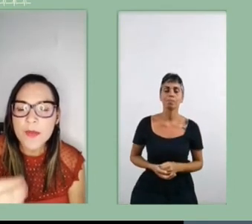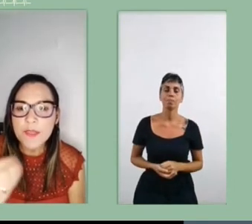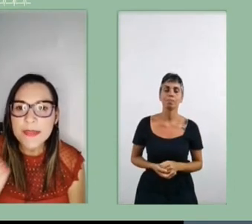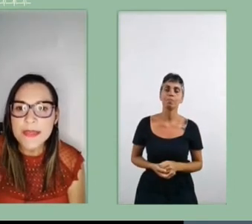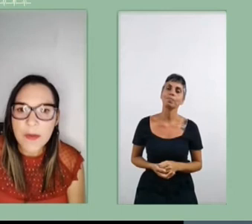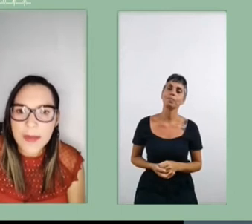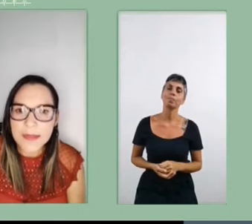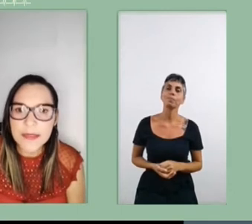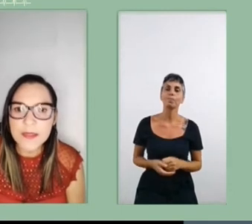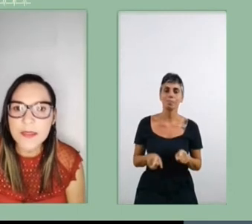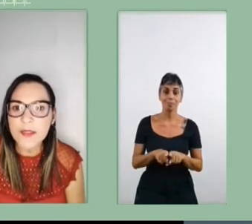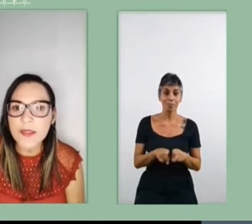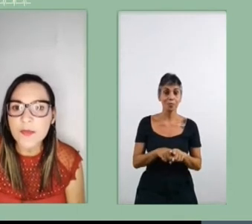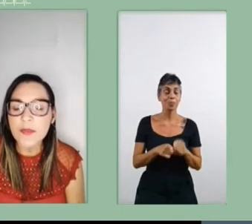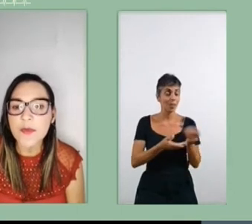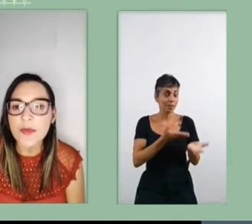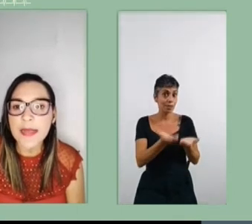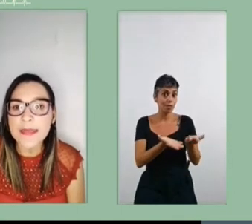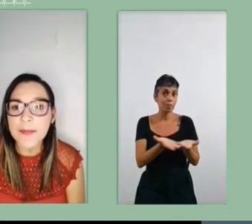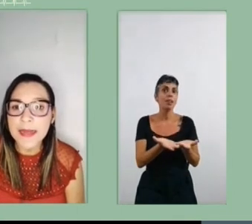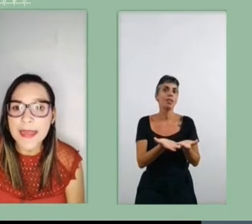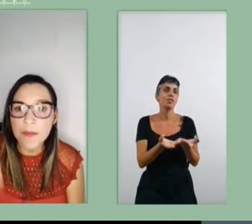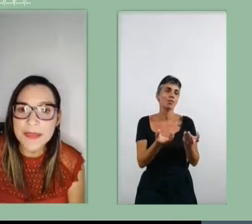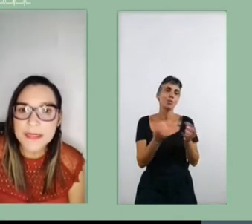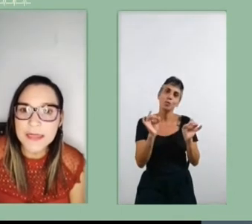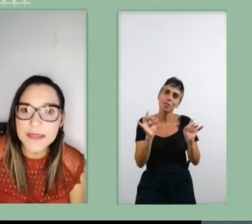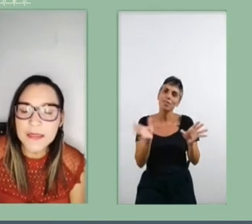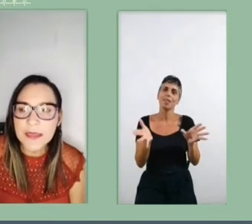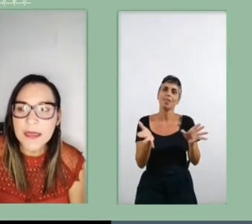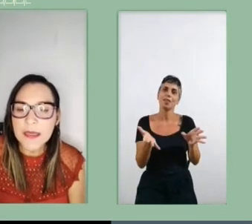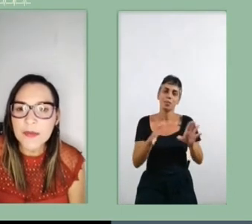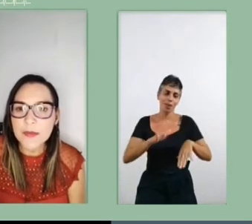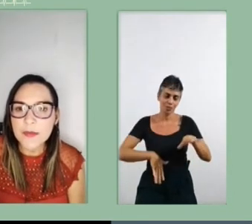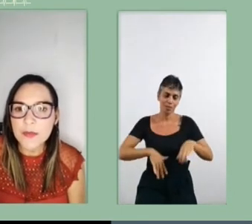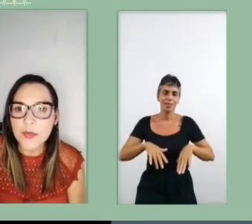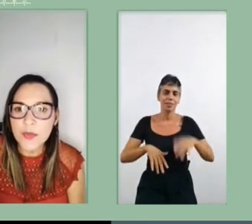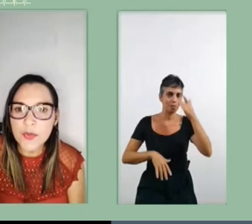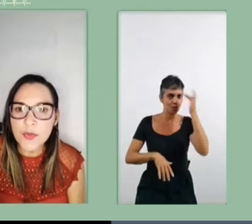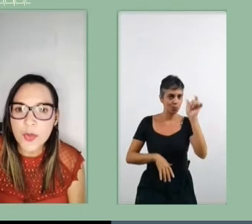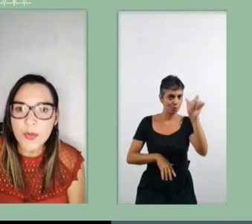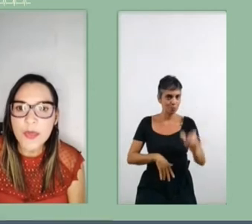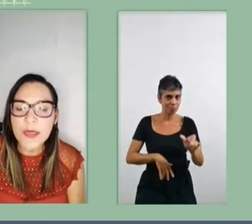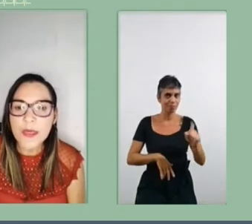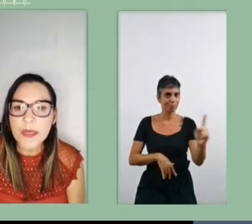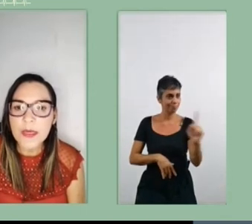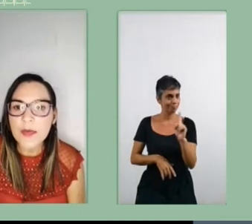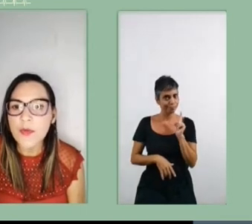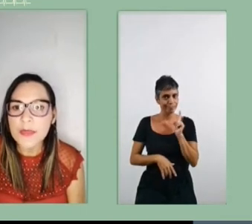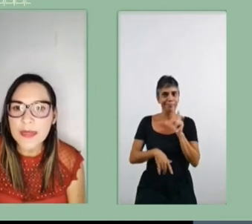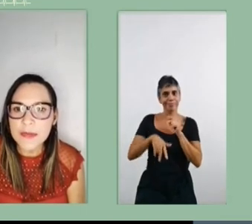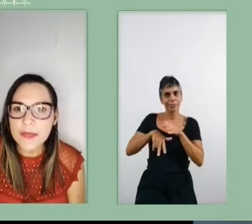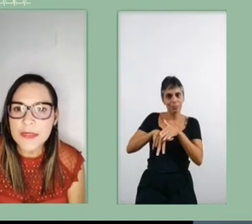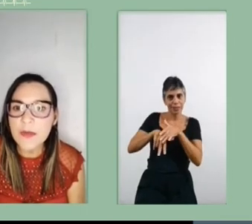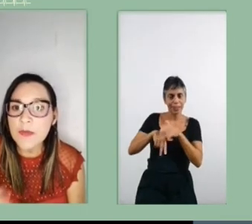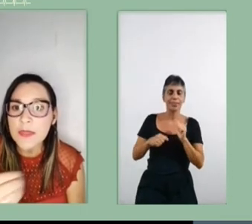uma coisa especial a mais, né? Assim, a gente, quando cai de paraquedas um paciente no nosso consultório, que usa